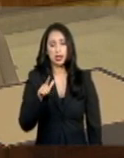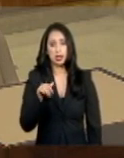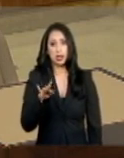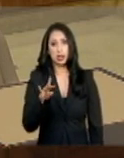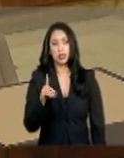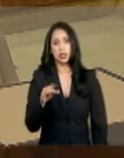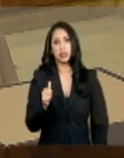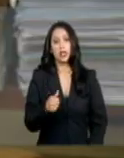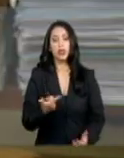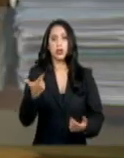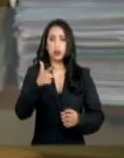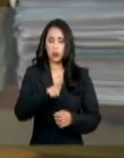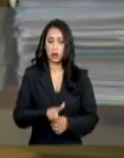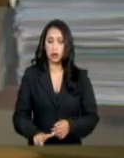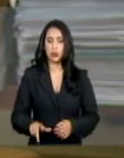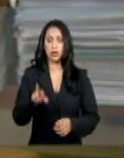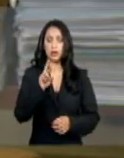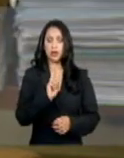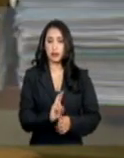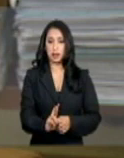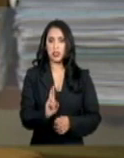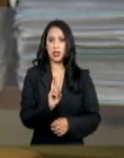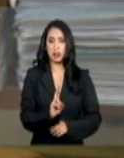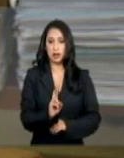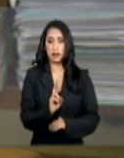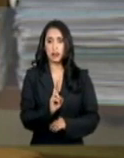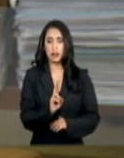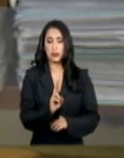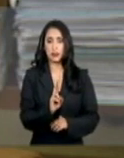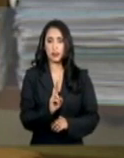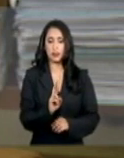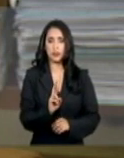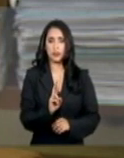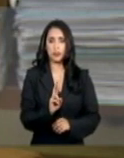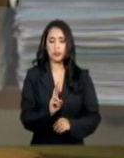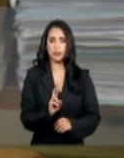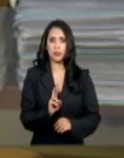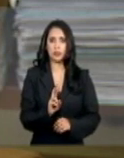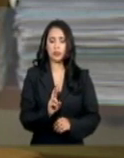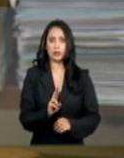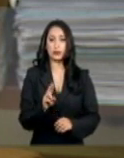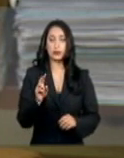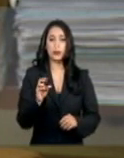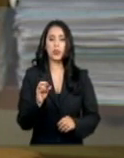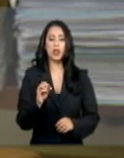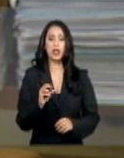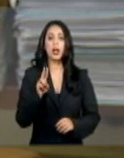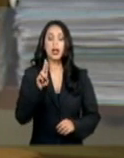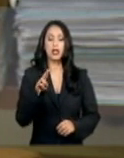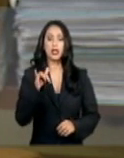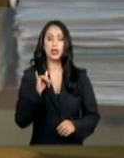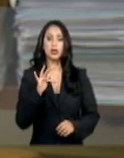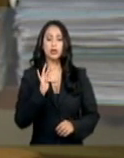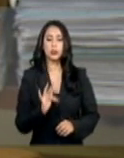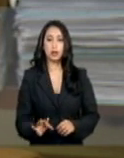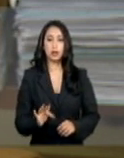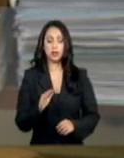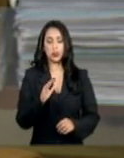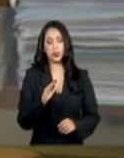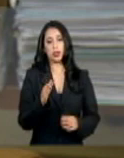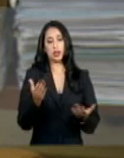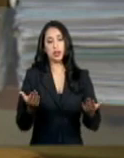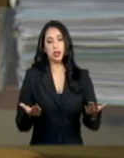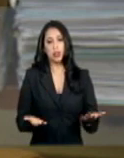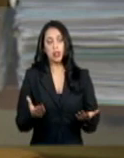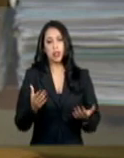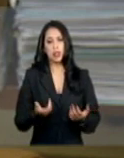a fazer referência à a a unidade de inteligência financeira do brasil antigo koff não é